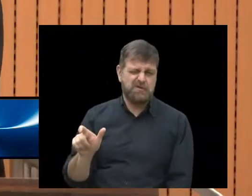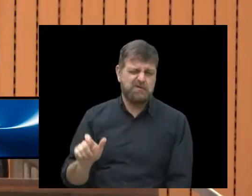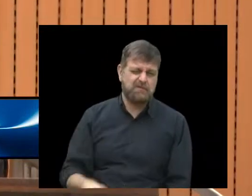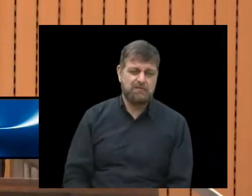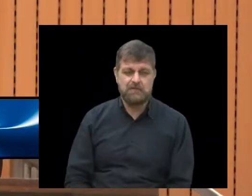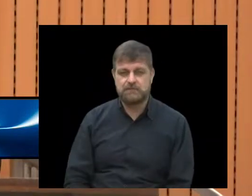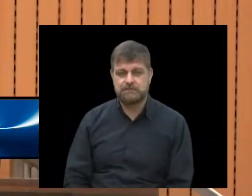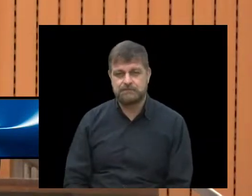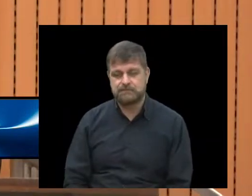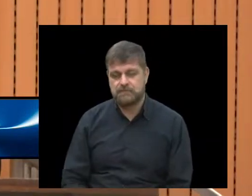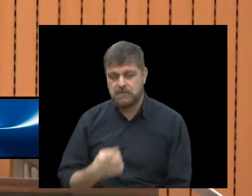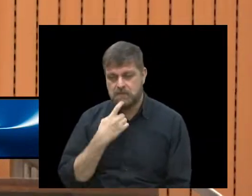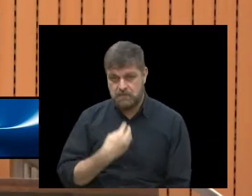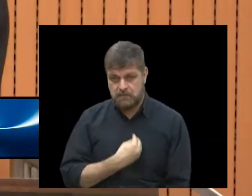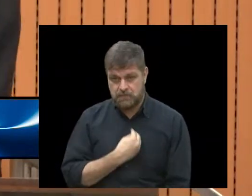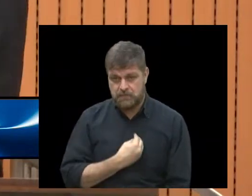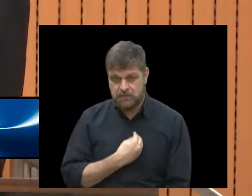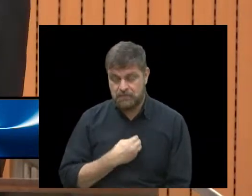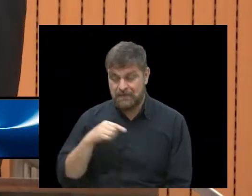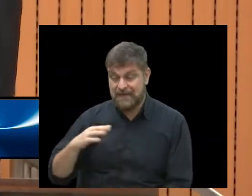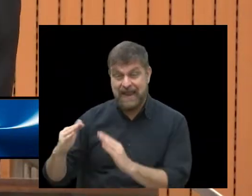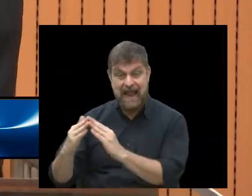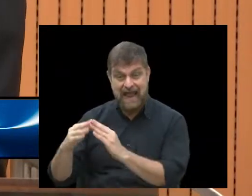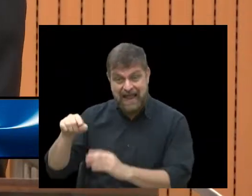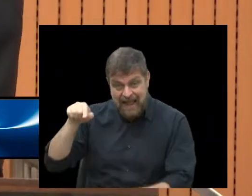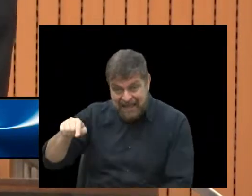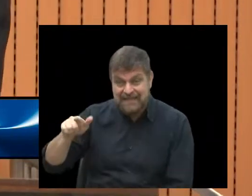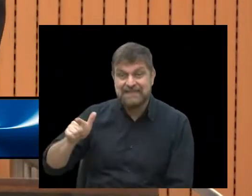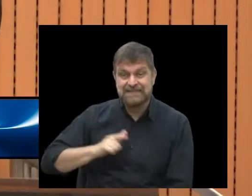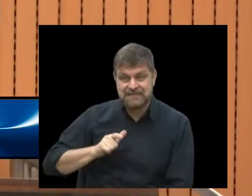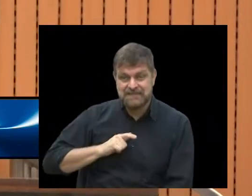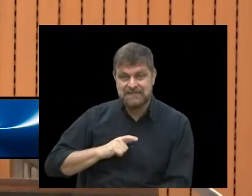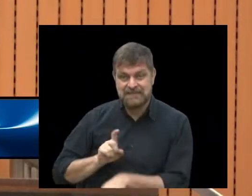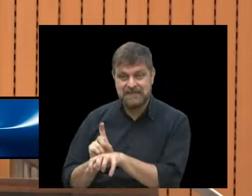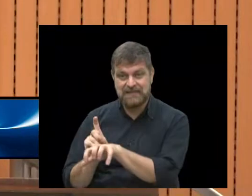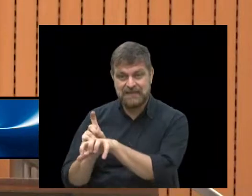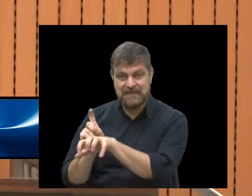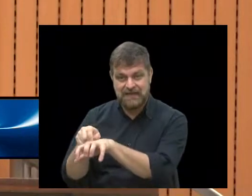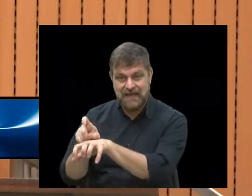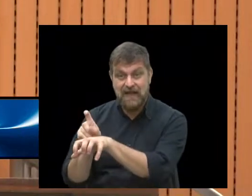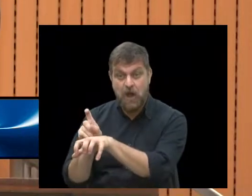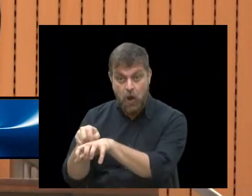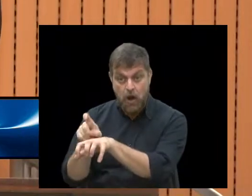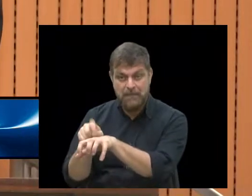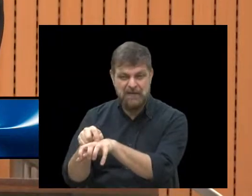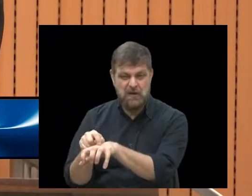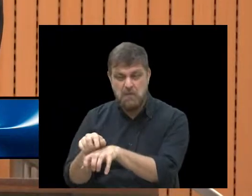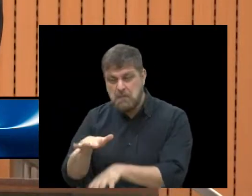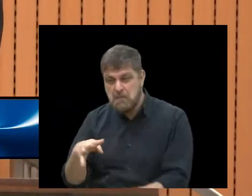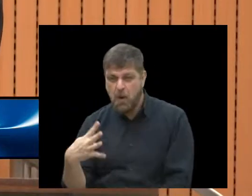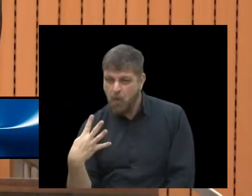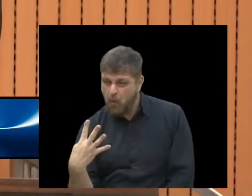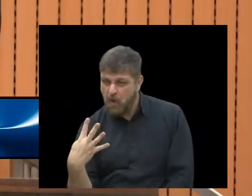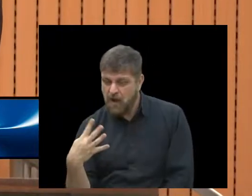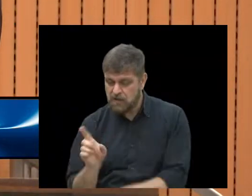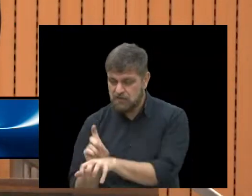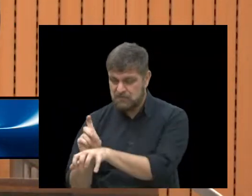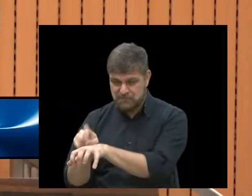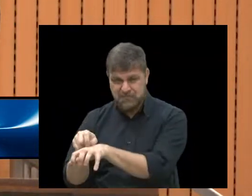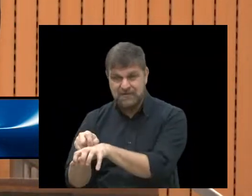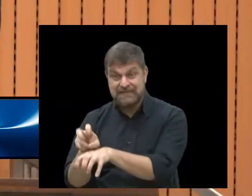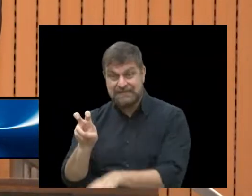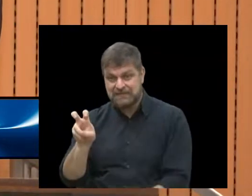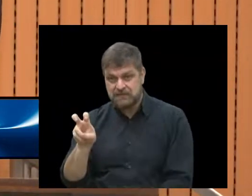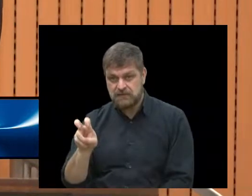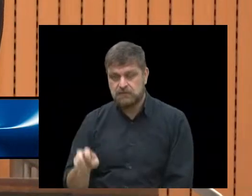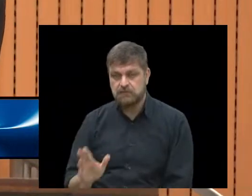pelo munícipe, que a casa dele tinha encontrado 4, 5 escorpiões. 2 grandes e o